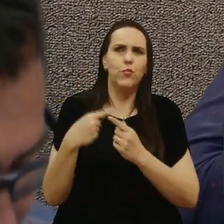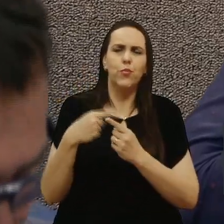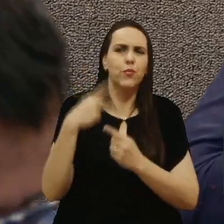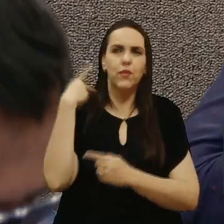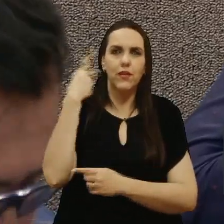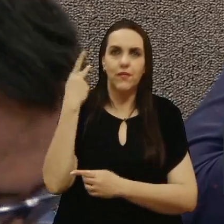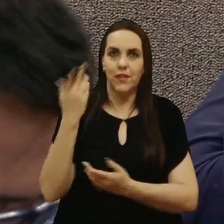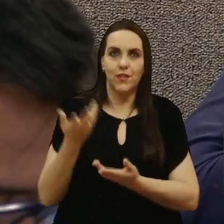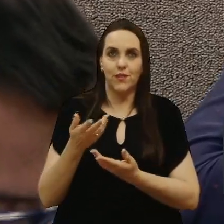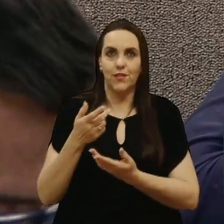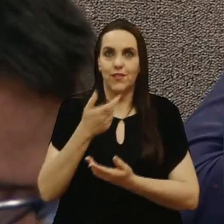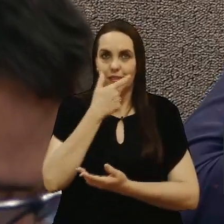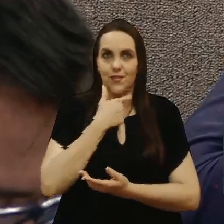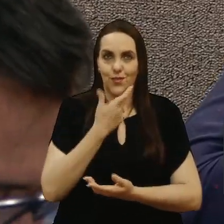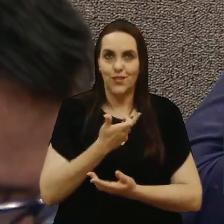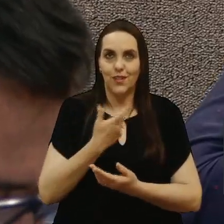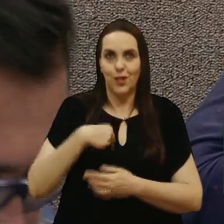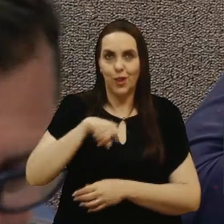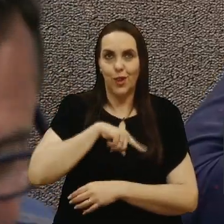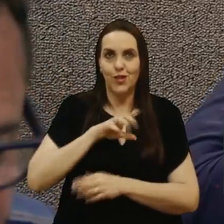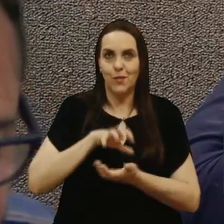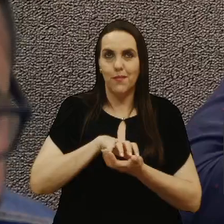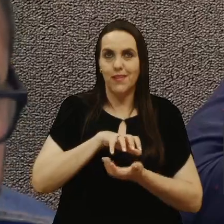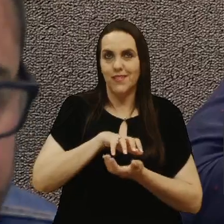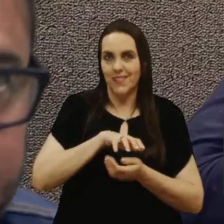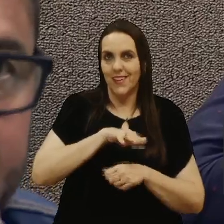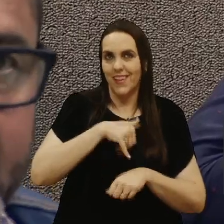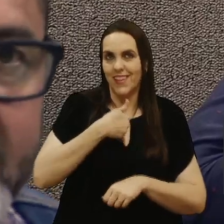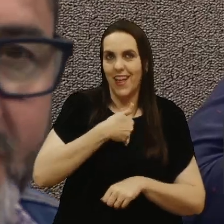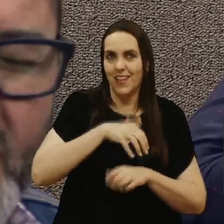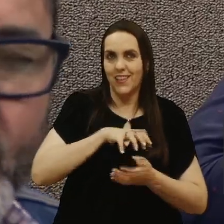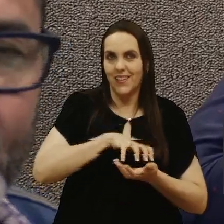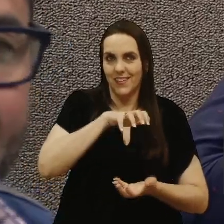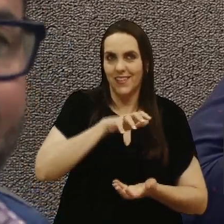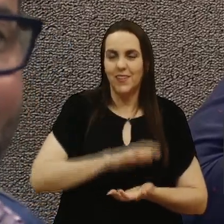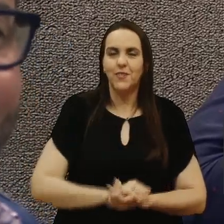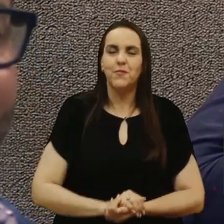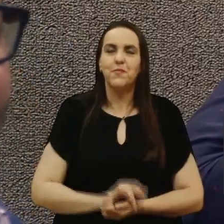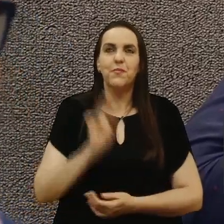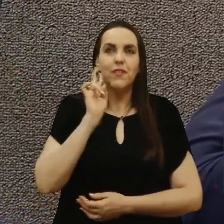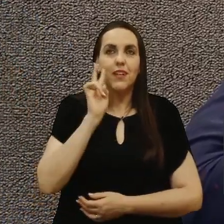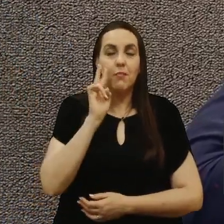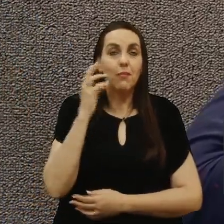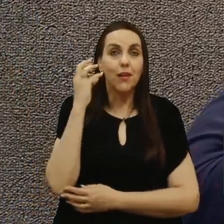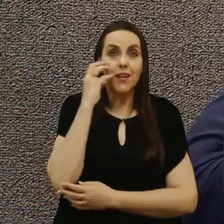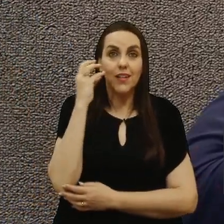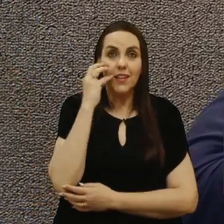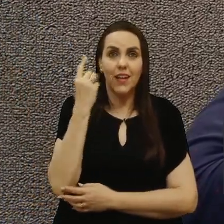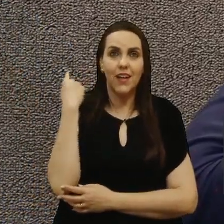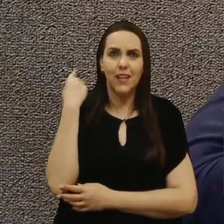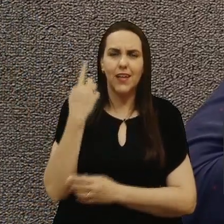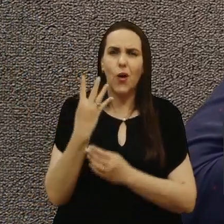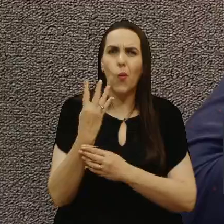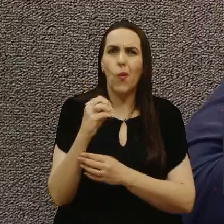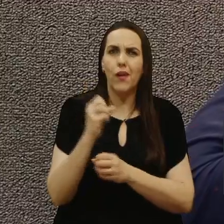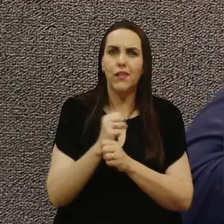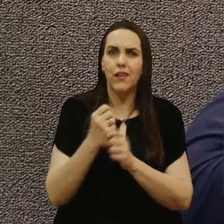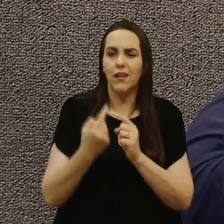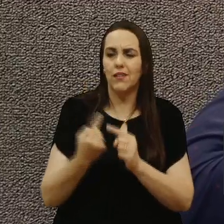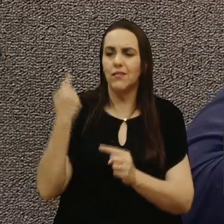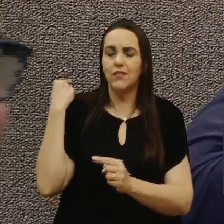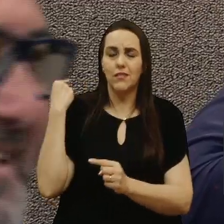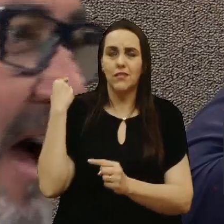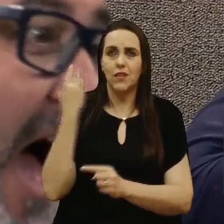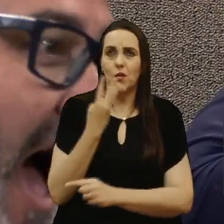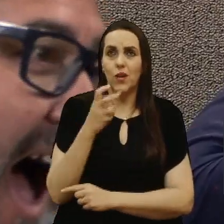que já é um pouquinho mais de idade, nós lembrávamos de Ana Rec, há 40 anos atrás, 45 anos